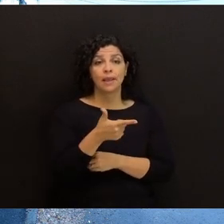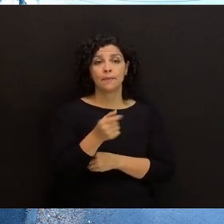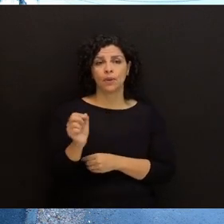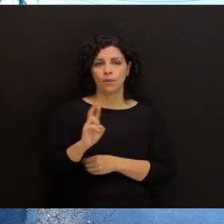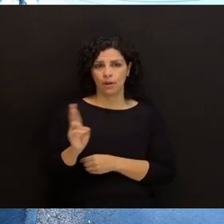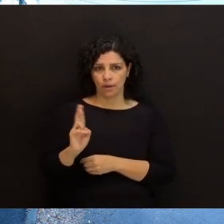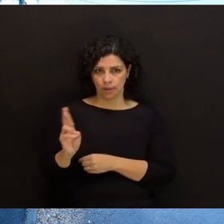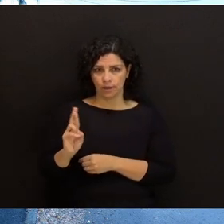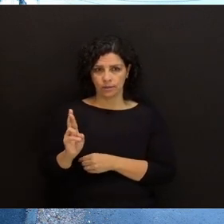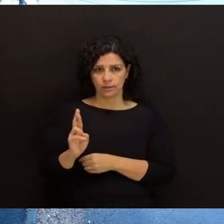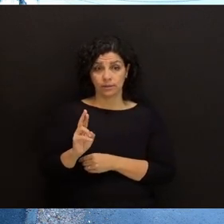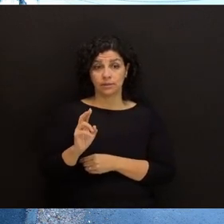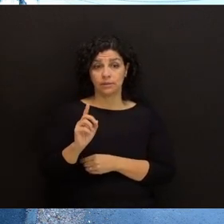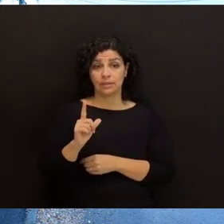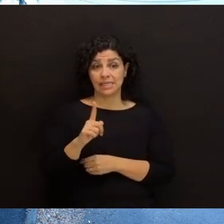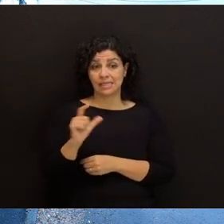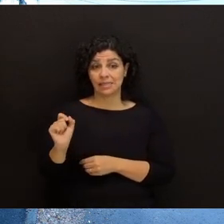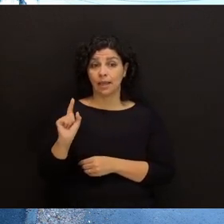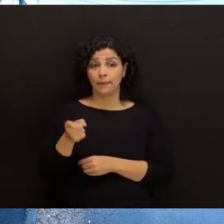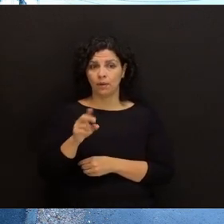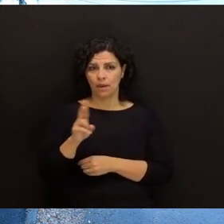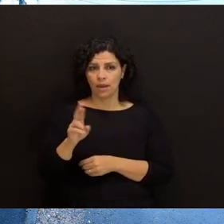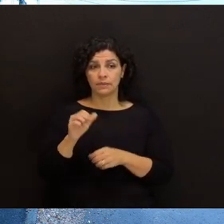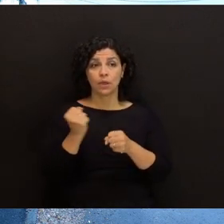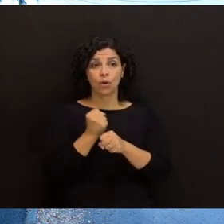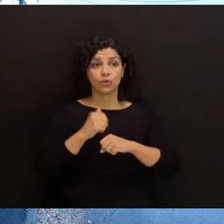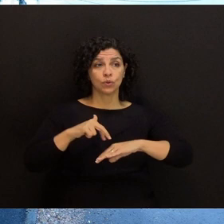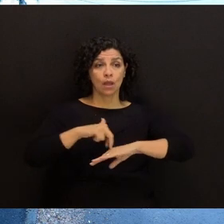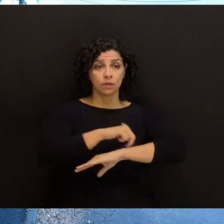para confecção de calçadas